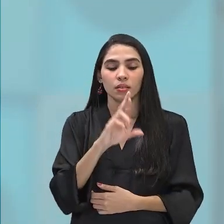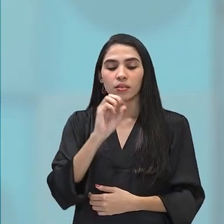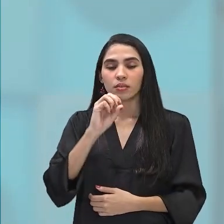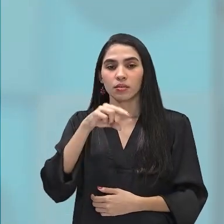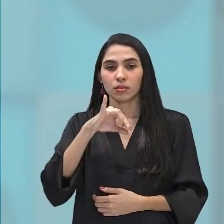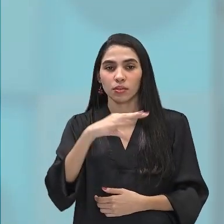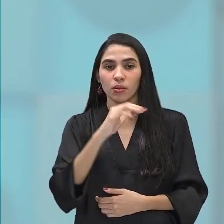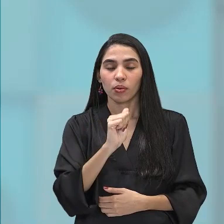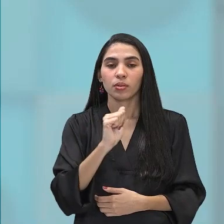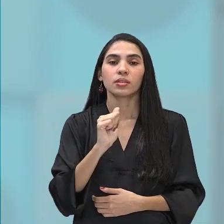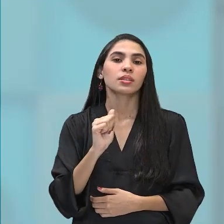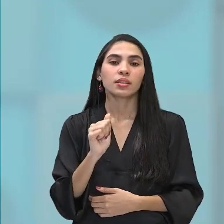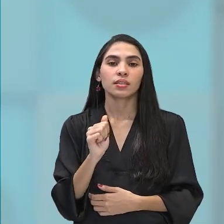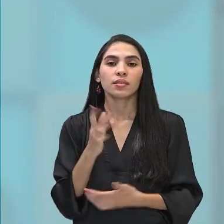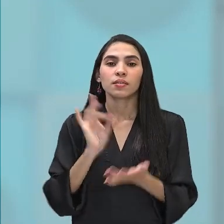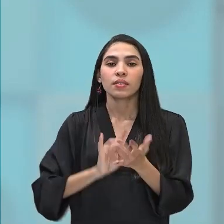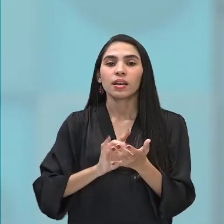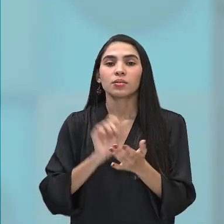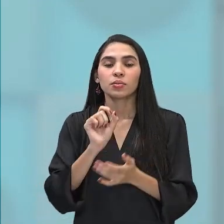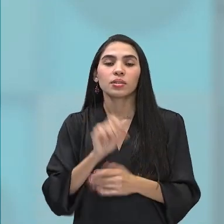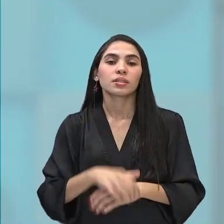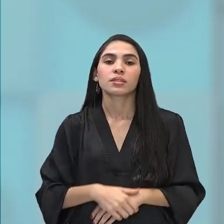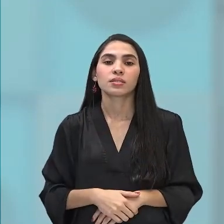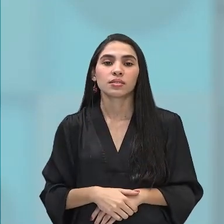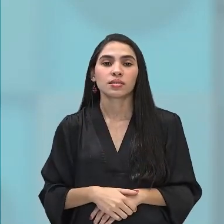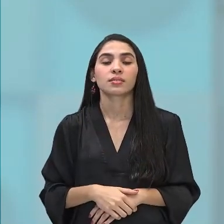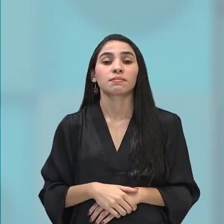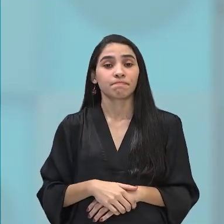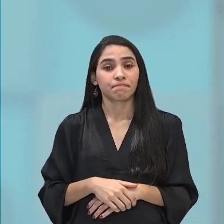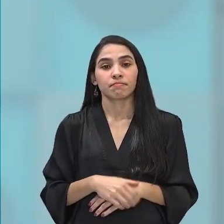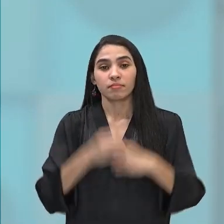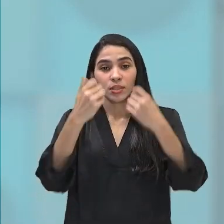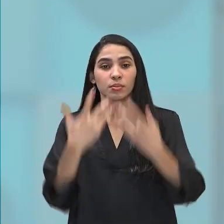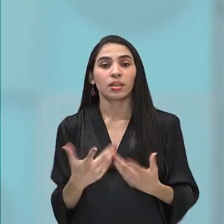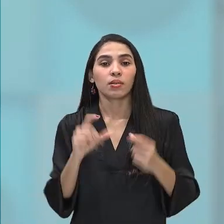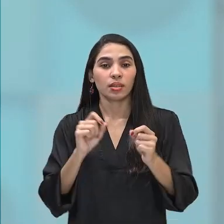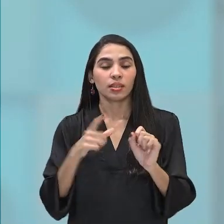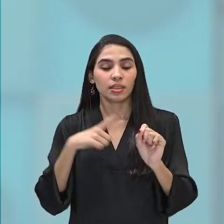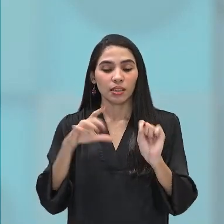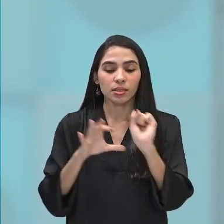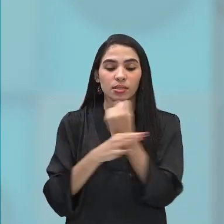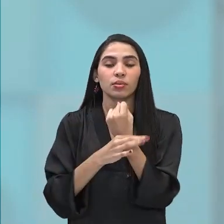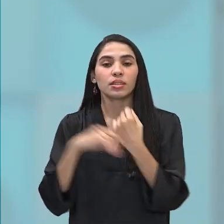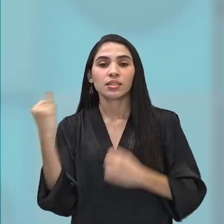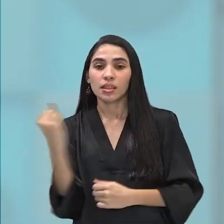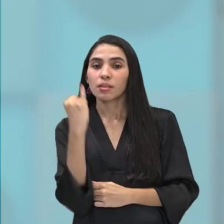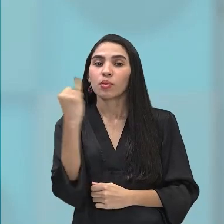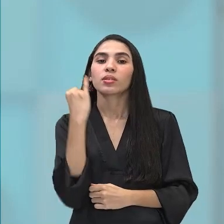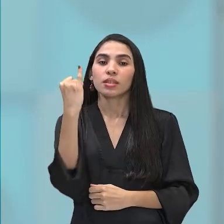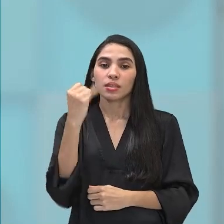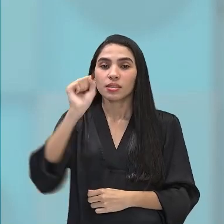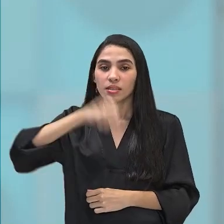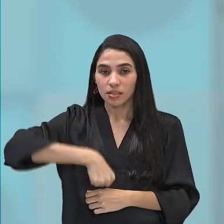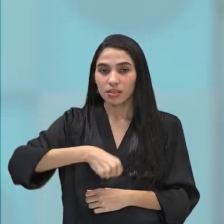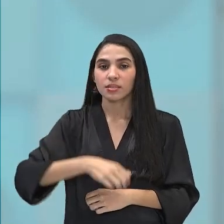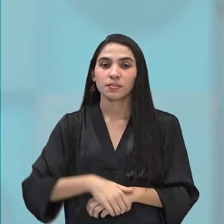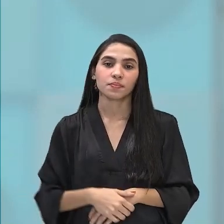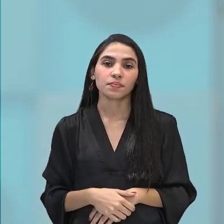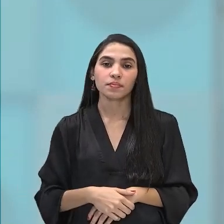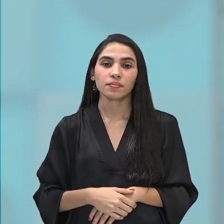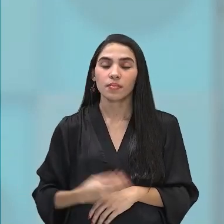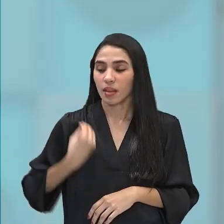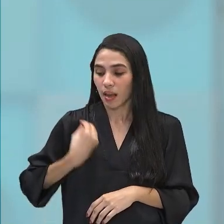importante, na verdade querem enfatizar que eles têm sim a sua importância muito grande para que a